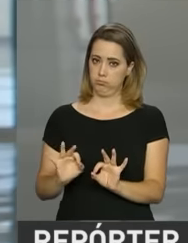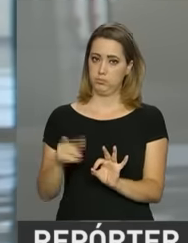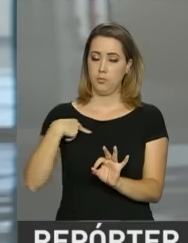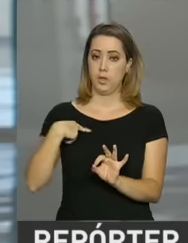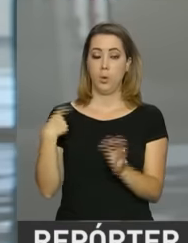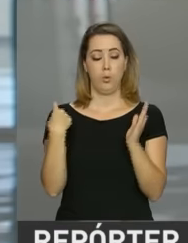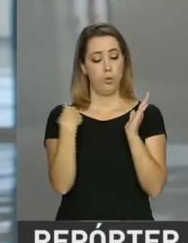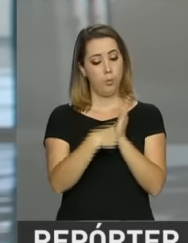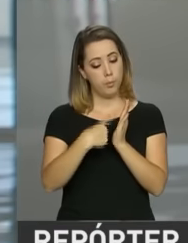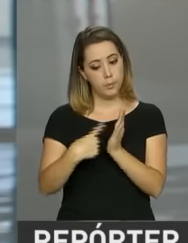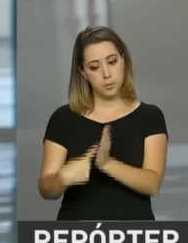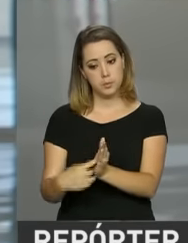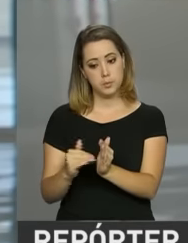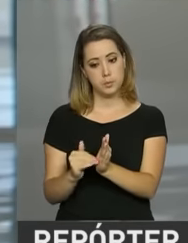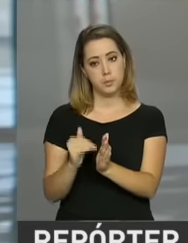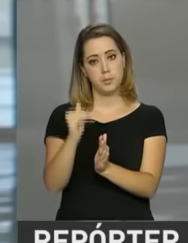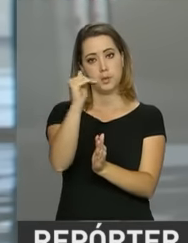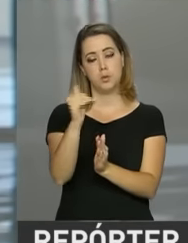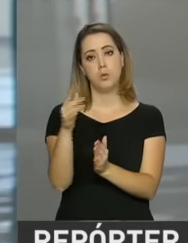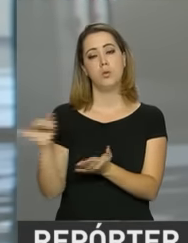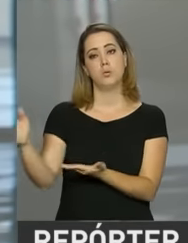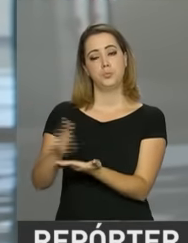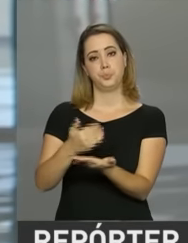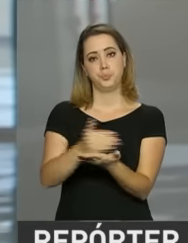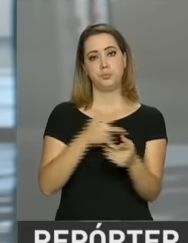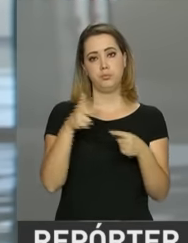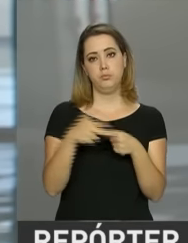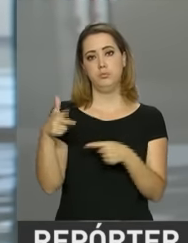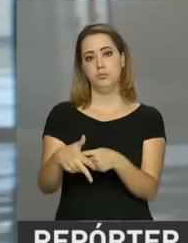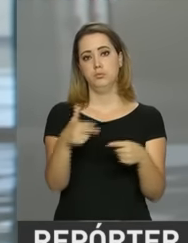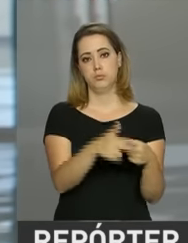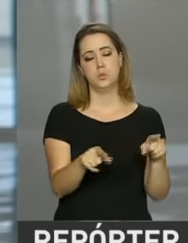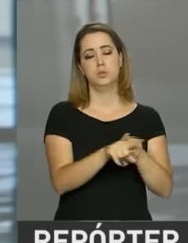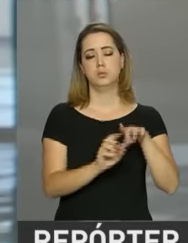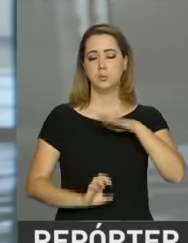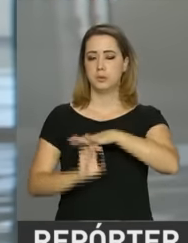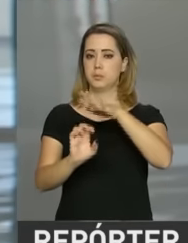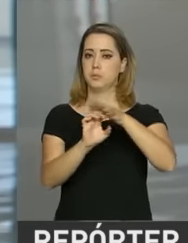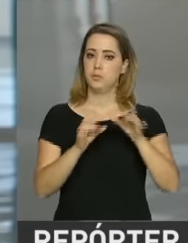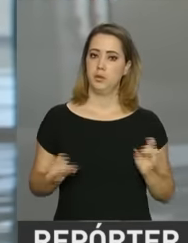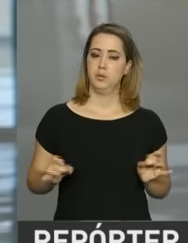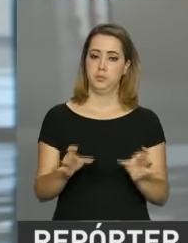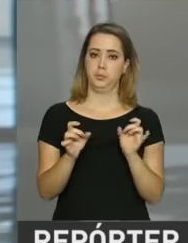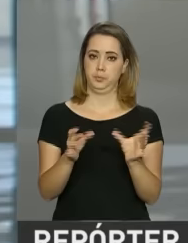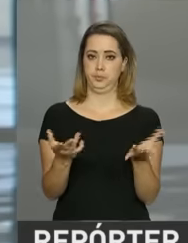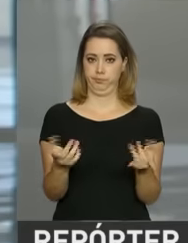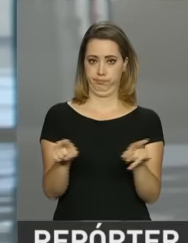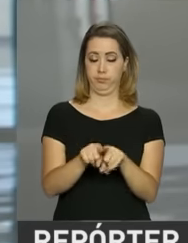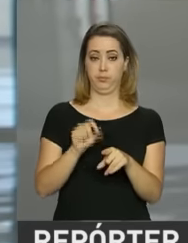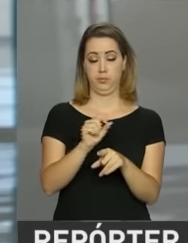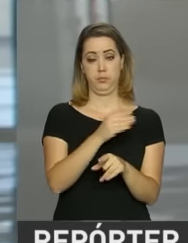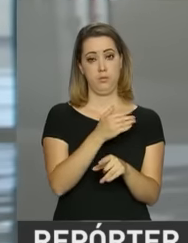envolve medidas para aumentar a arrecadação cortar gastos e privatizar empresas pelo acordo o governo federal vai